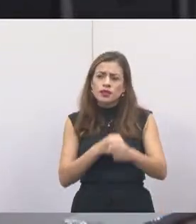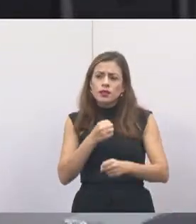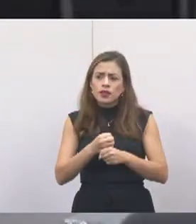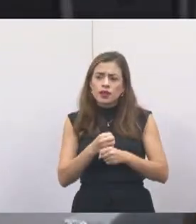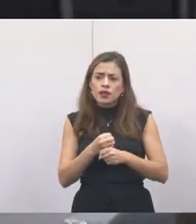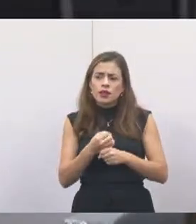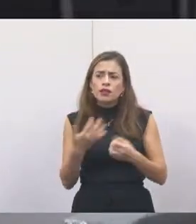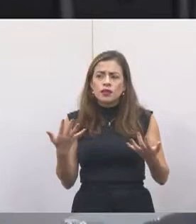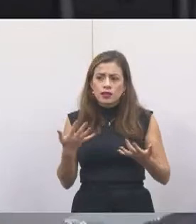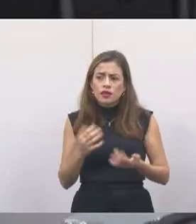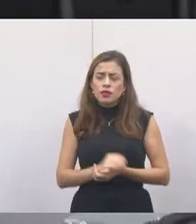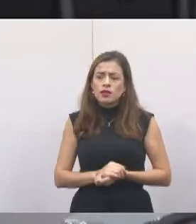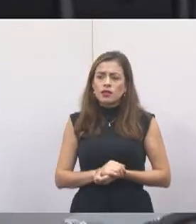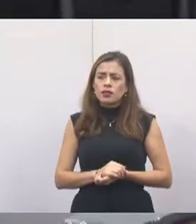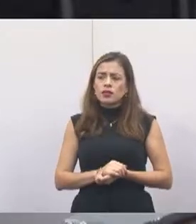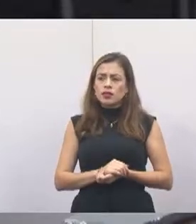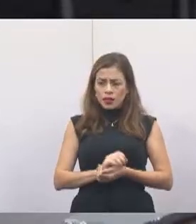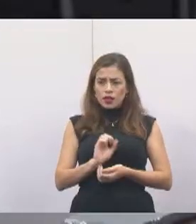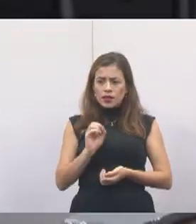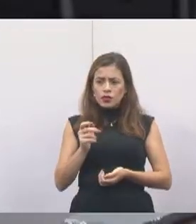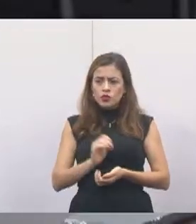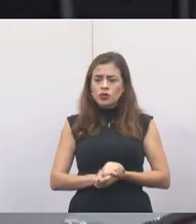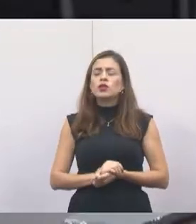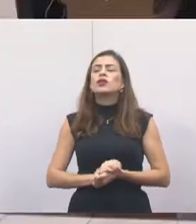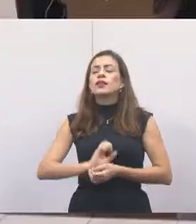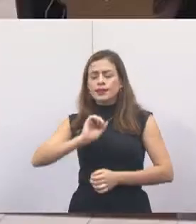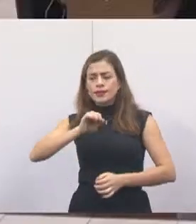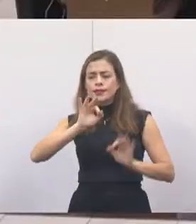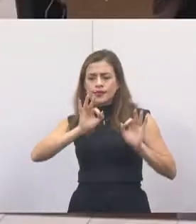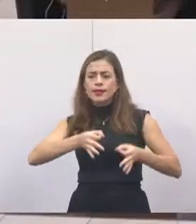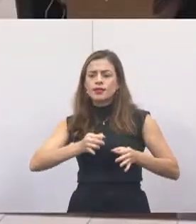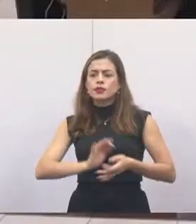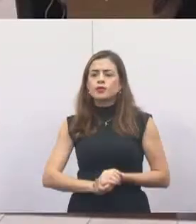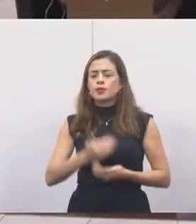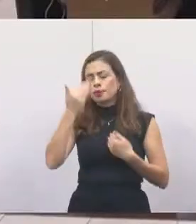acabamos de passar por uma eleição presidencial, é isso? Sim, exatamente. Tá. Obrigado.